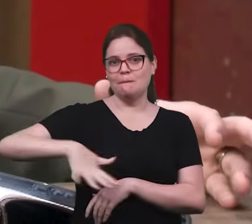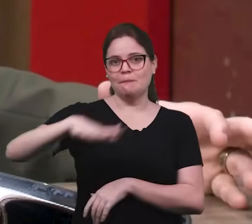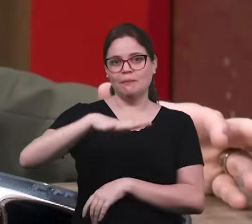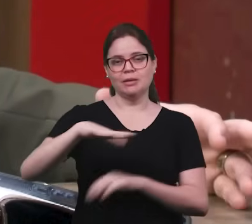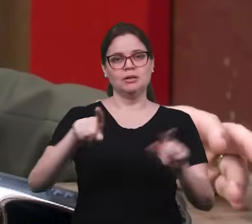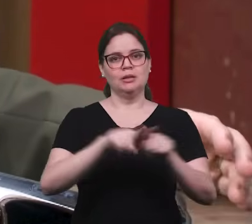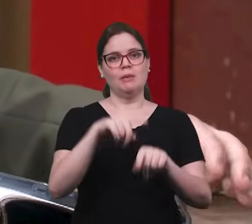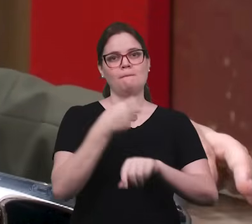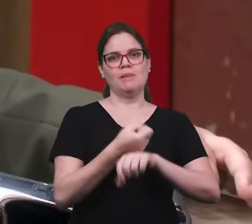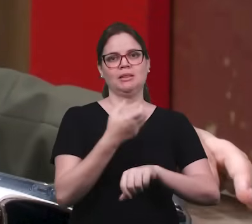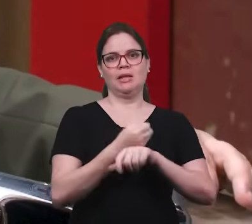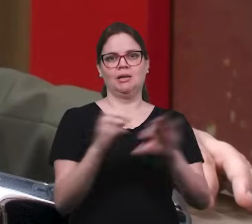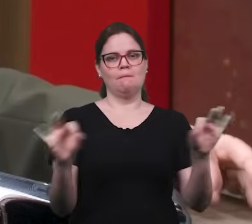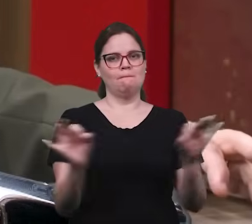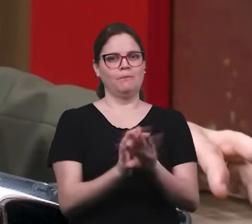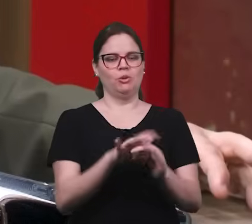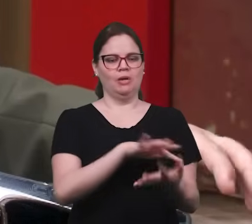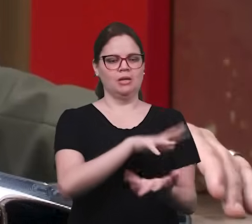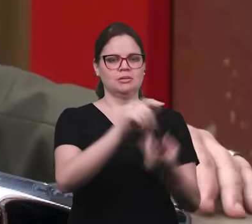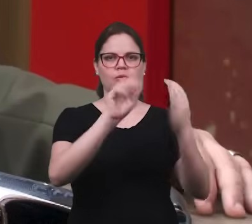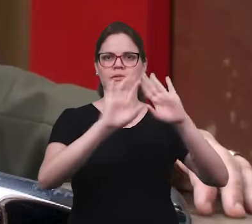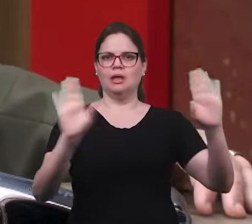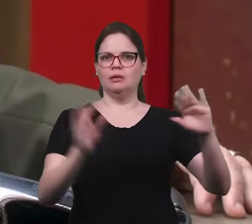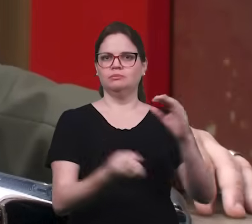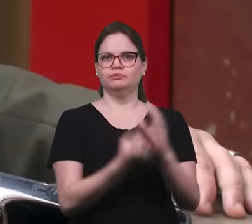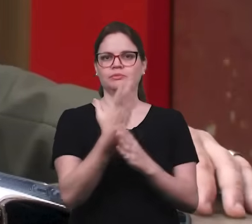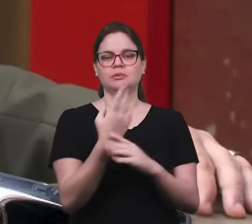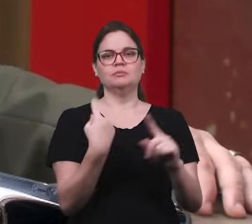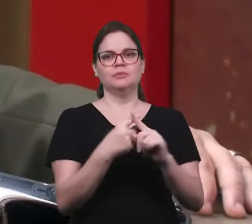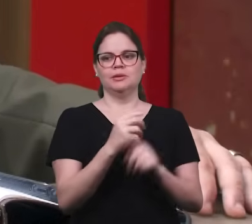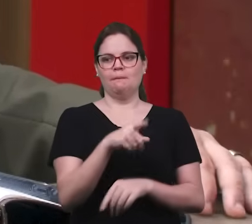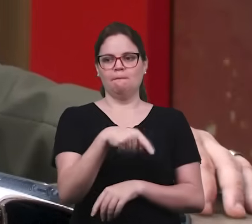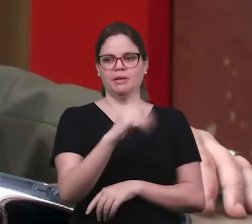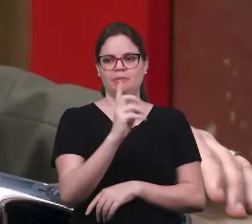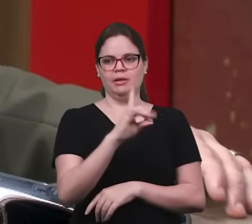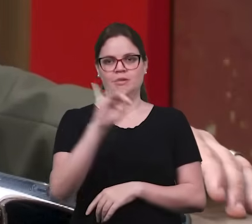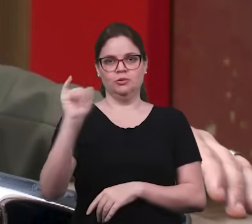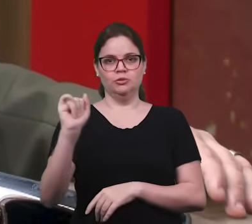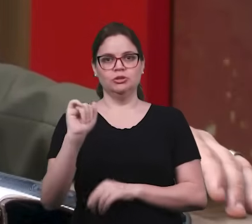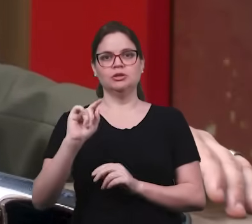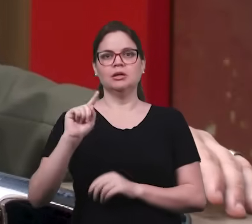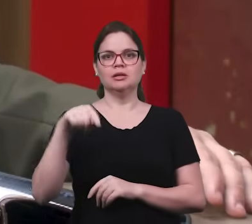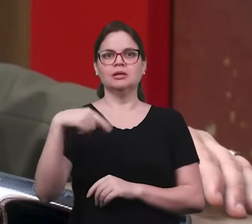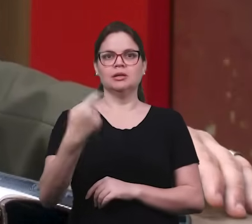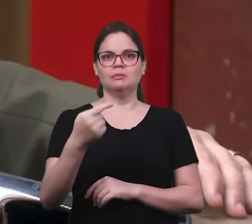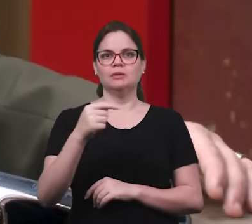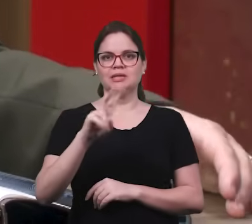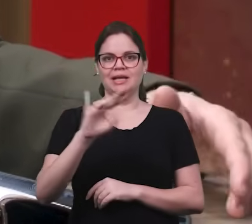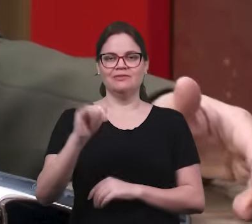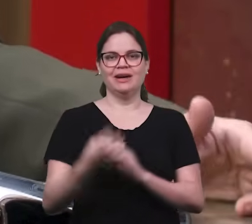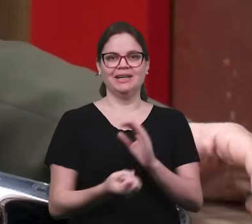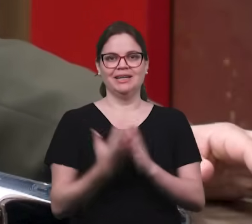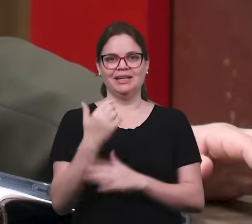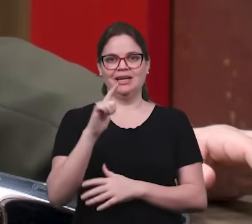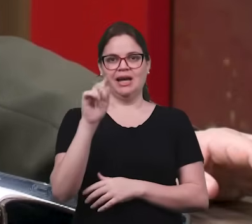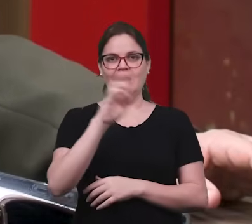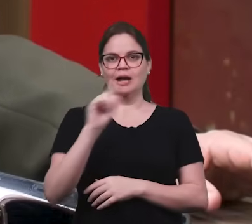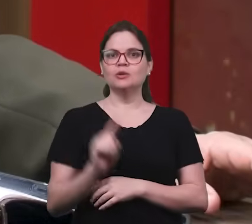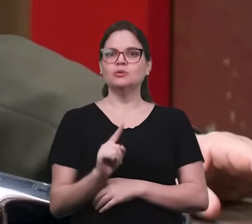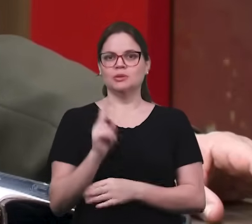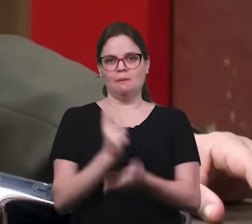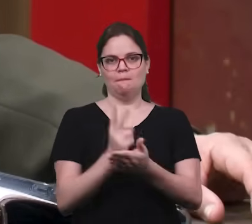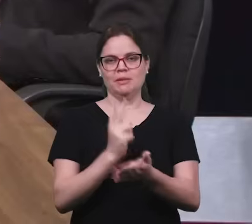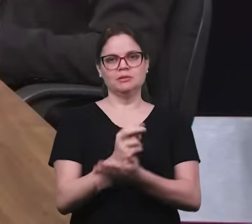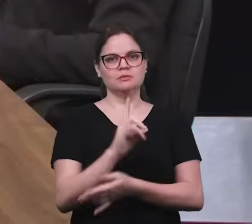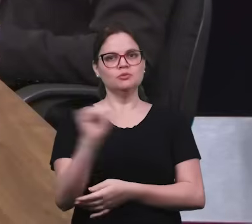uma infraestrutura estabelecida para a próxima criação daquele próprio dia. Sim. Que seria a luz, que é a próxima coisa que ele vai criar ali já na sequência,